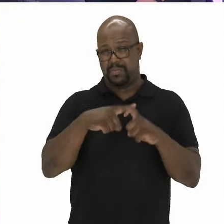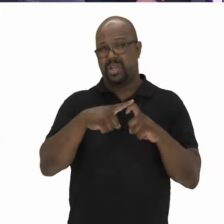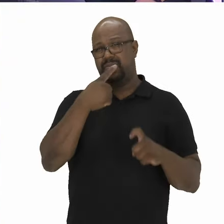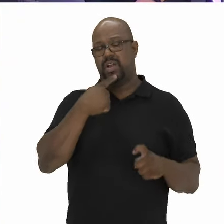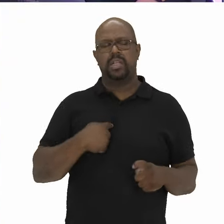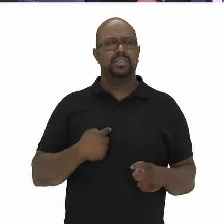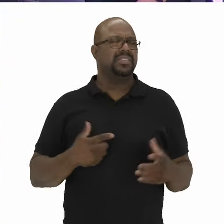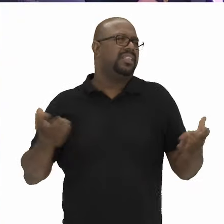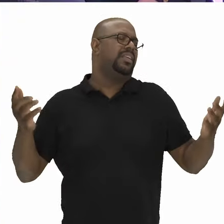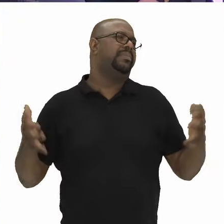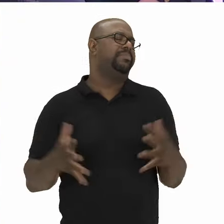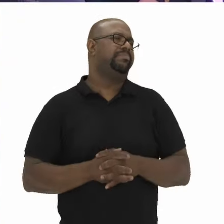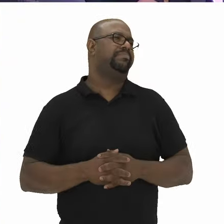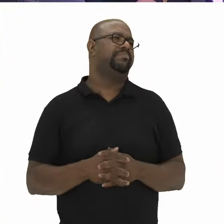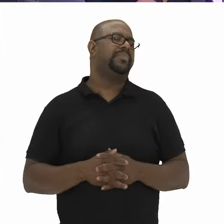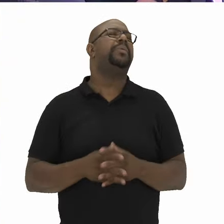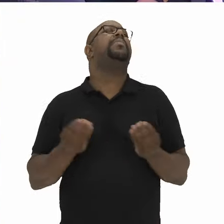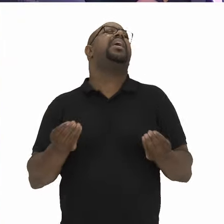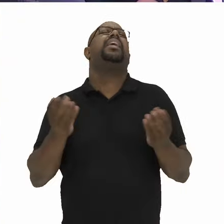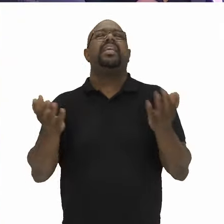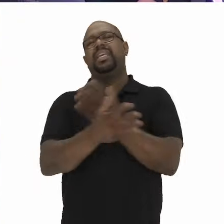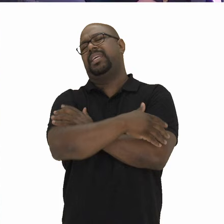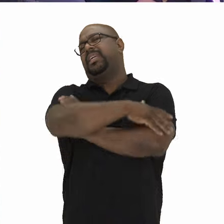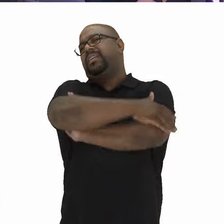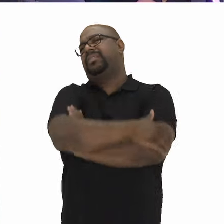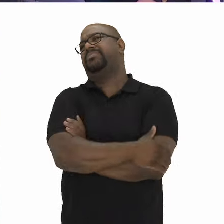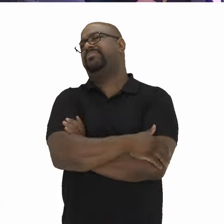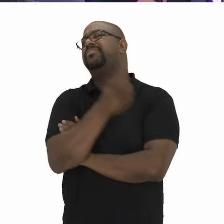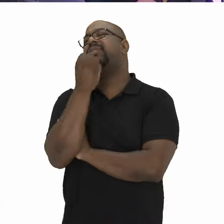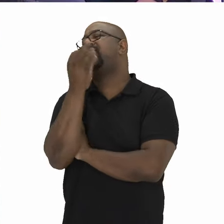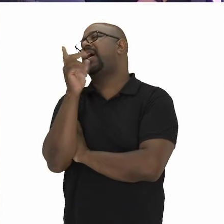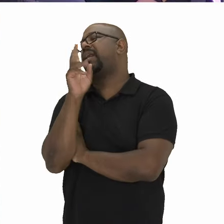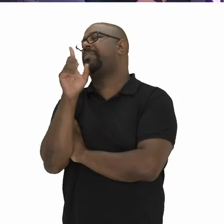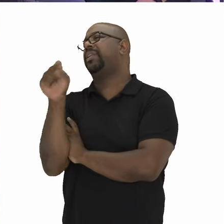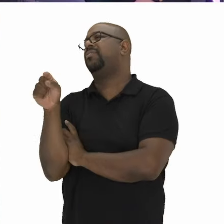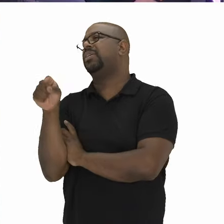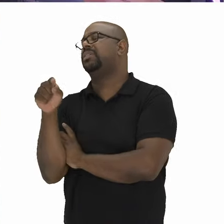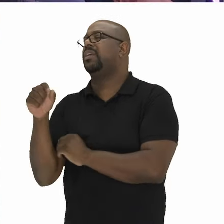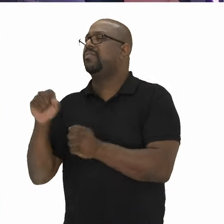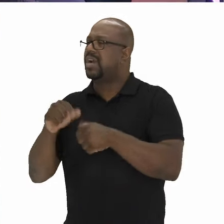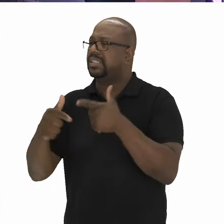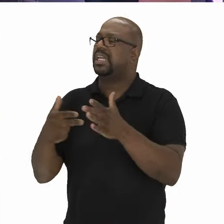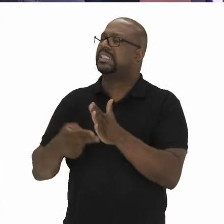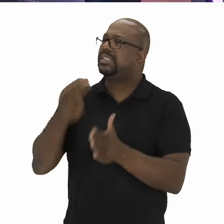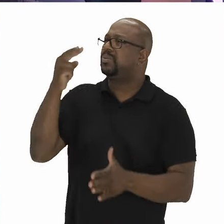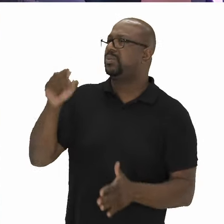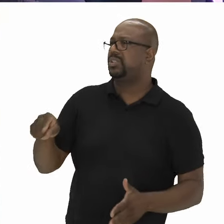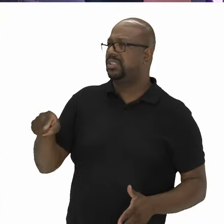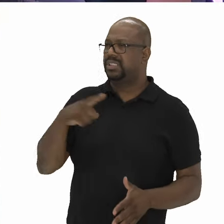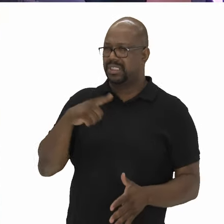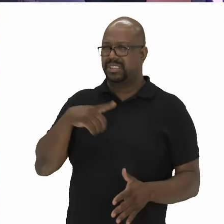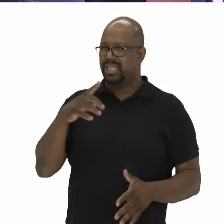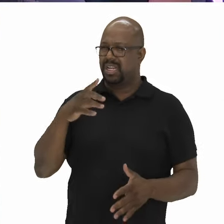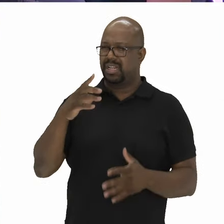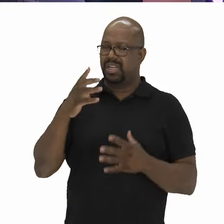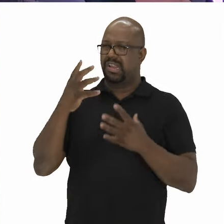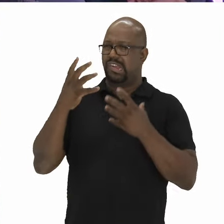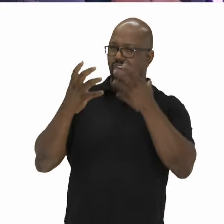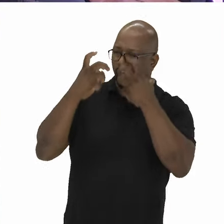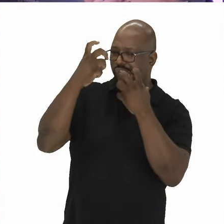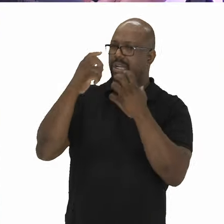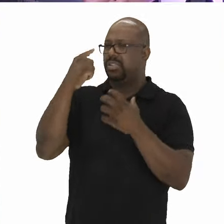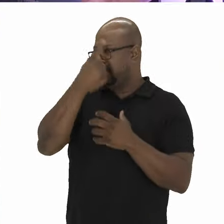ouvir claramente assim mas para quê uhum não vale a pena você fazer essa cirurgia se ele tem